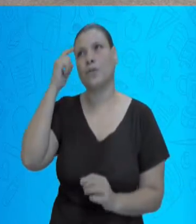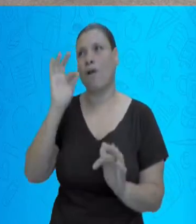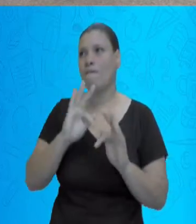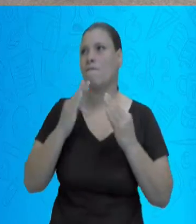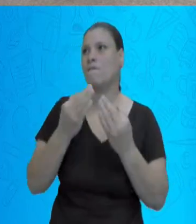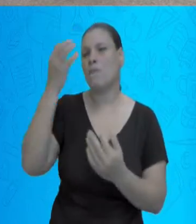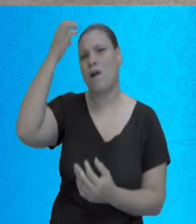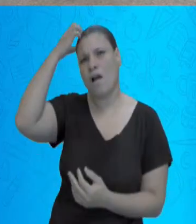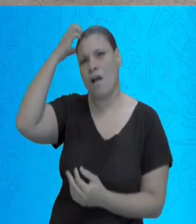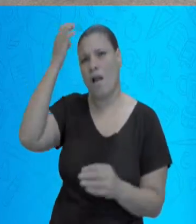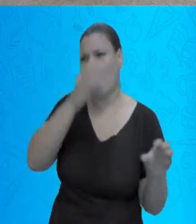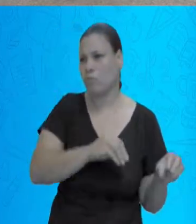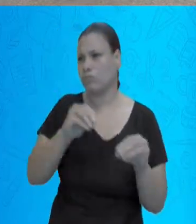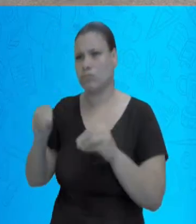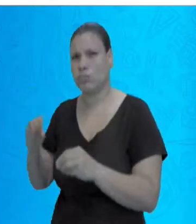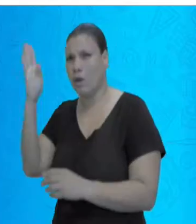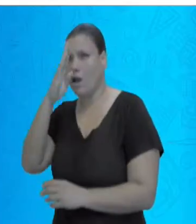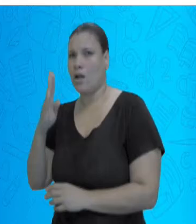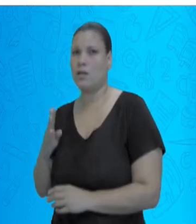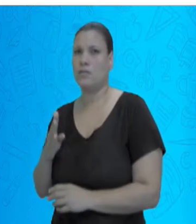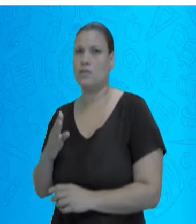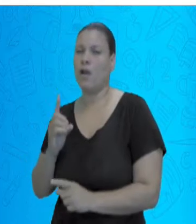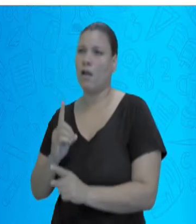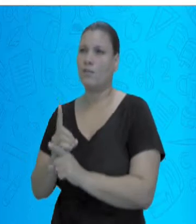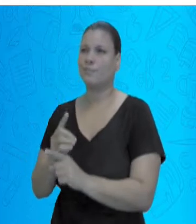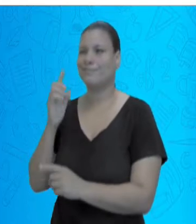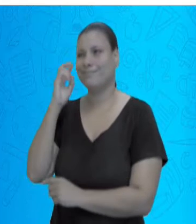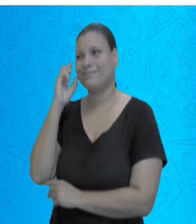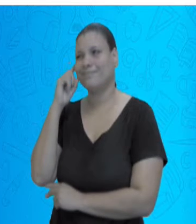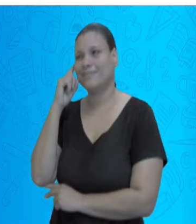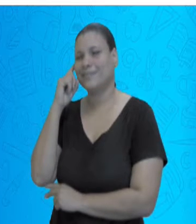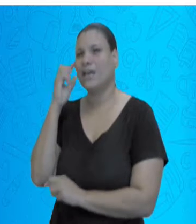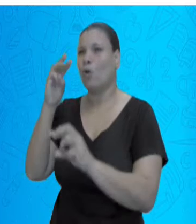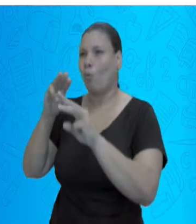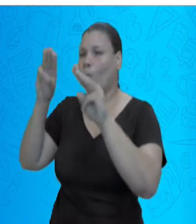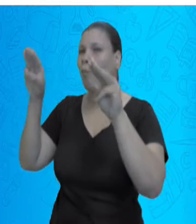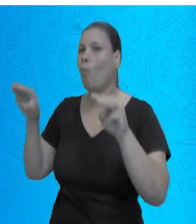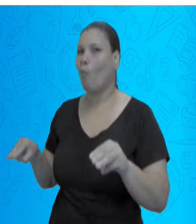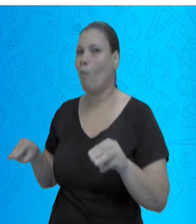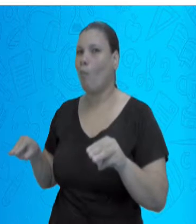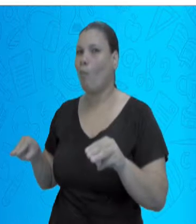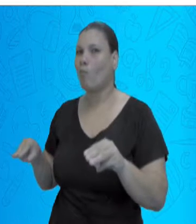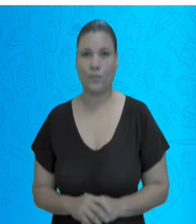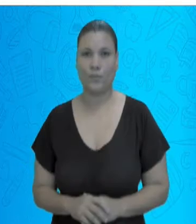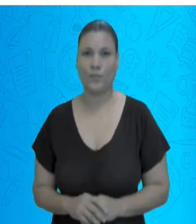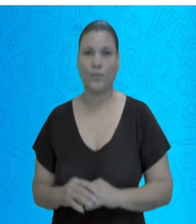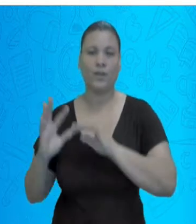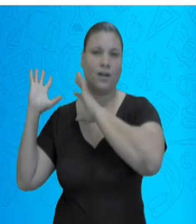O Museu Nacional foi criado em 1818, a partir de um decreto de Dom João